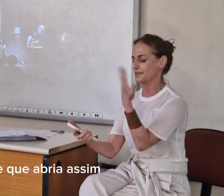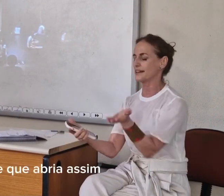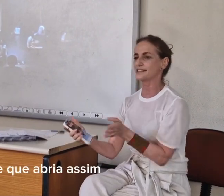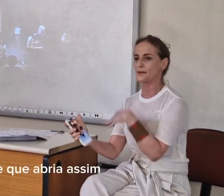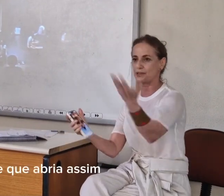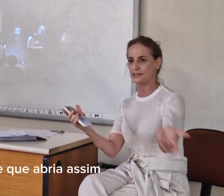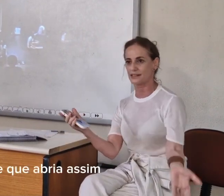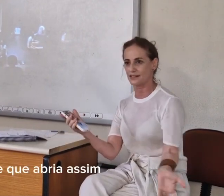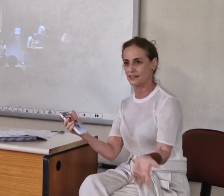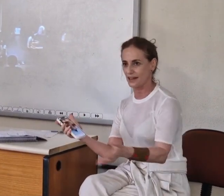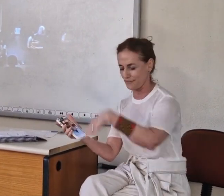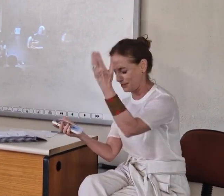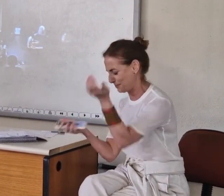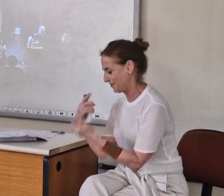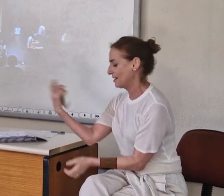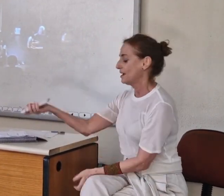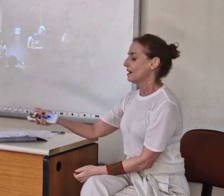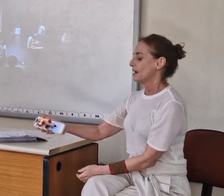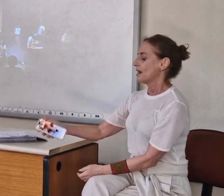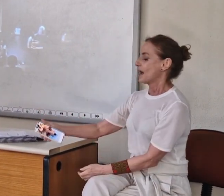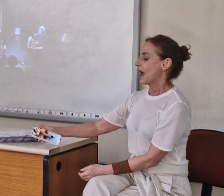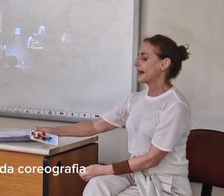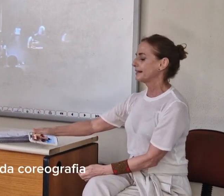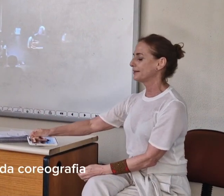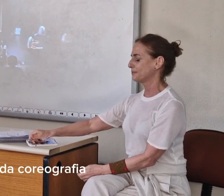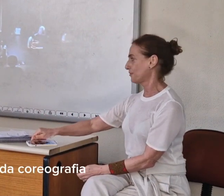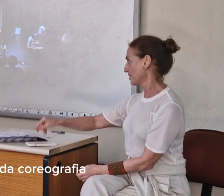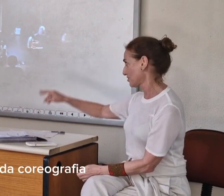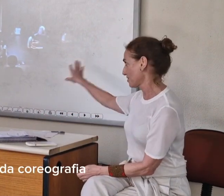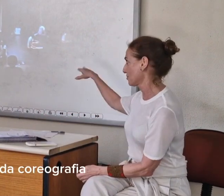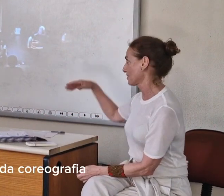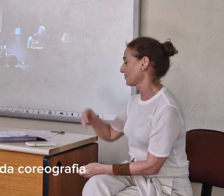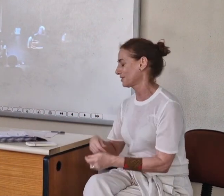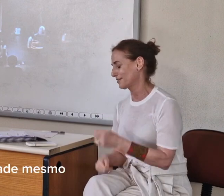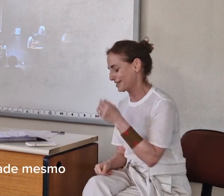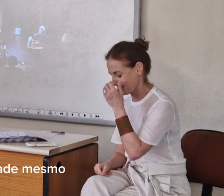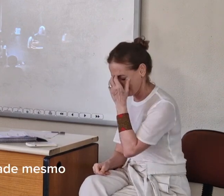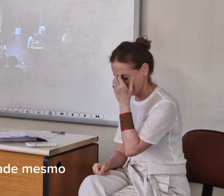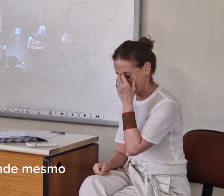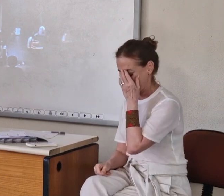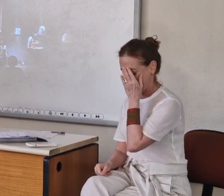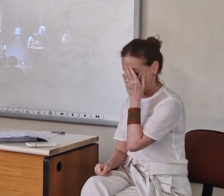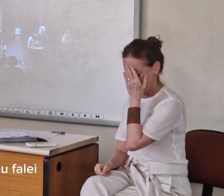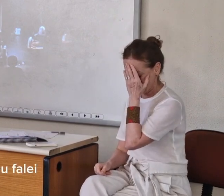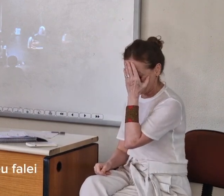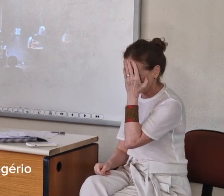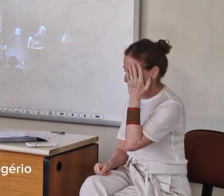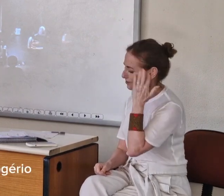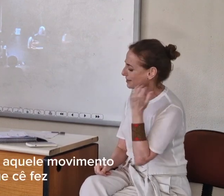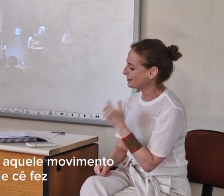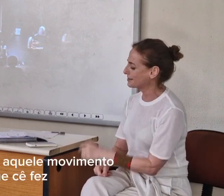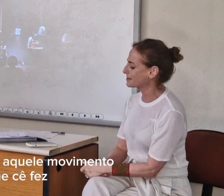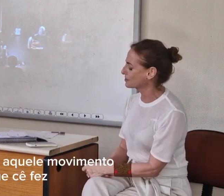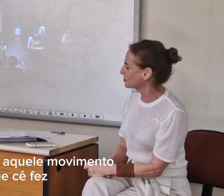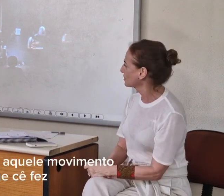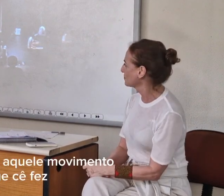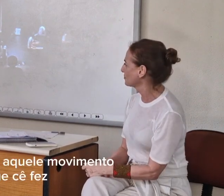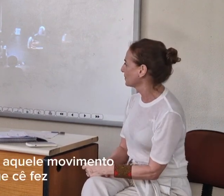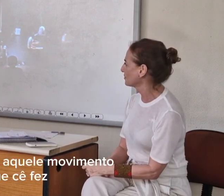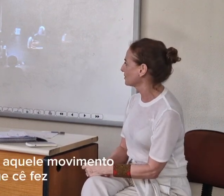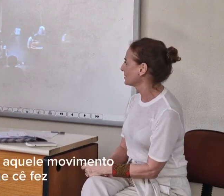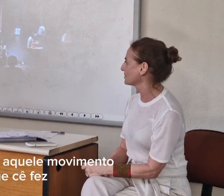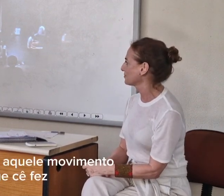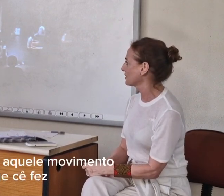de... Esse é Felipe? É Felipe. Aí foi essa que eu fiquei pensando na verdade disso. Aí eu falei, já é interessante